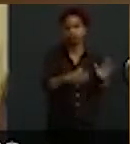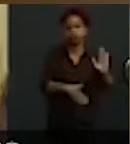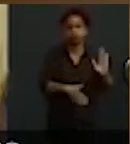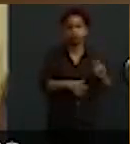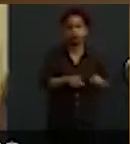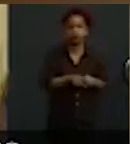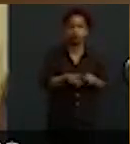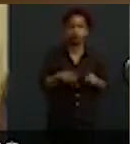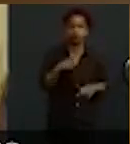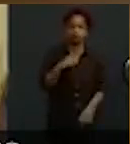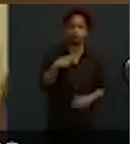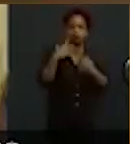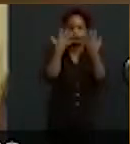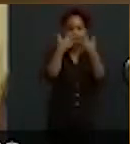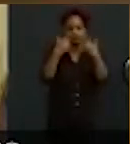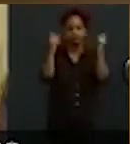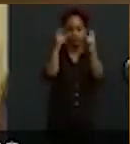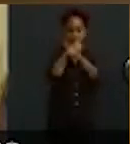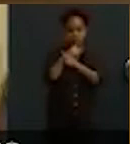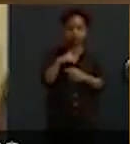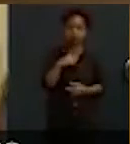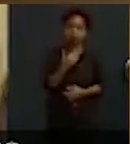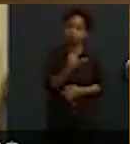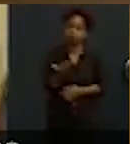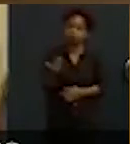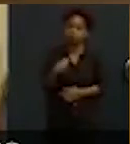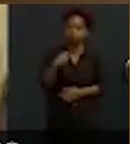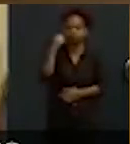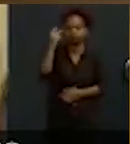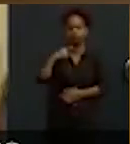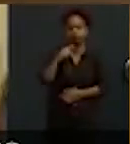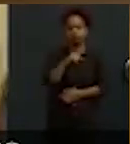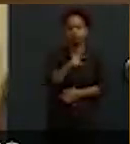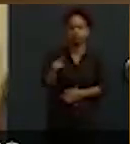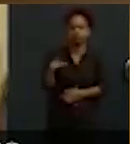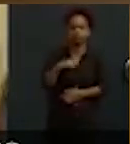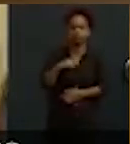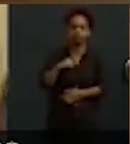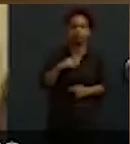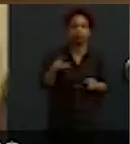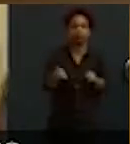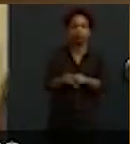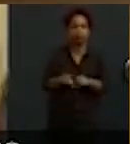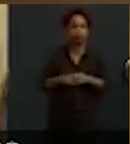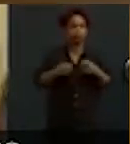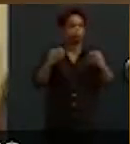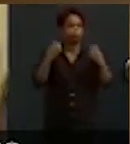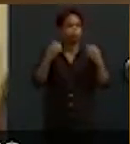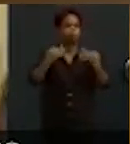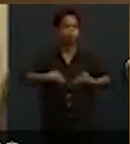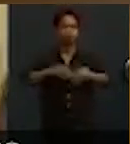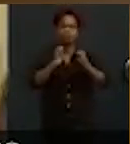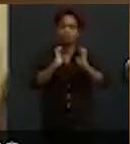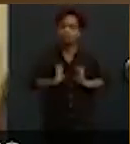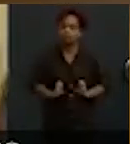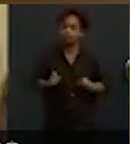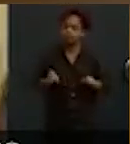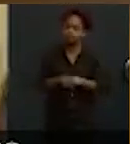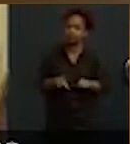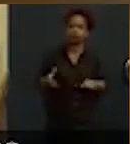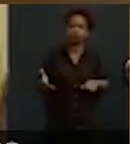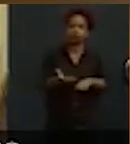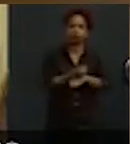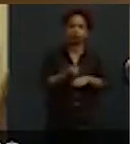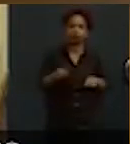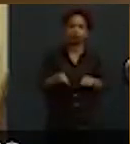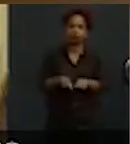elevada complexidade. Por sua expertise, personalidade, ética, integridade e senso de